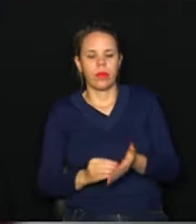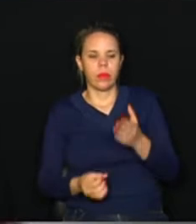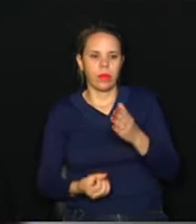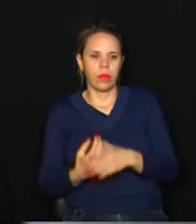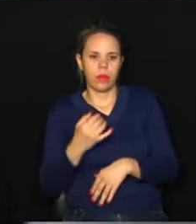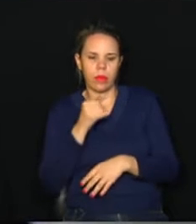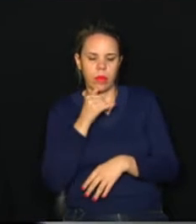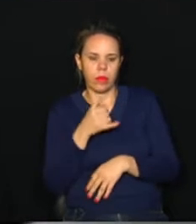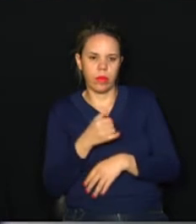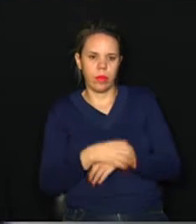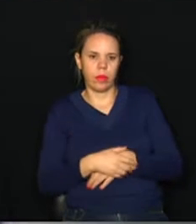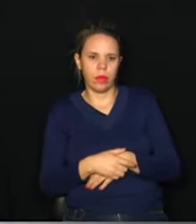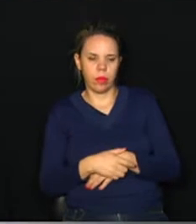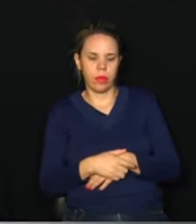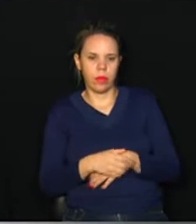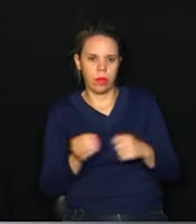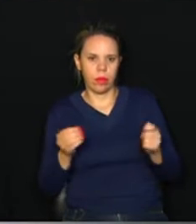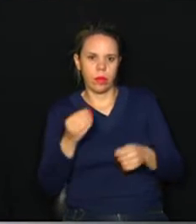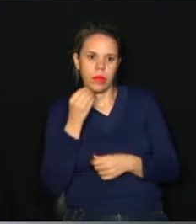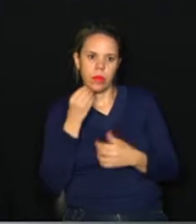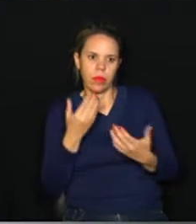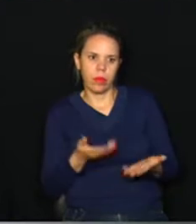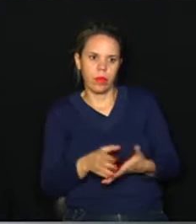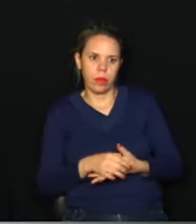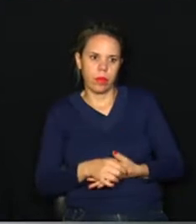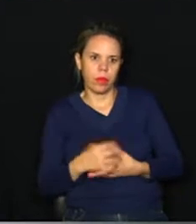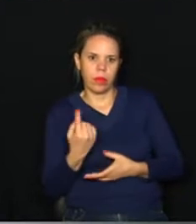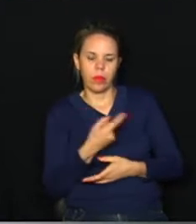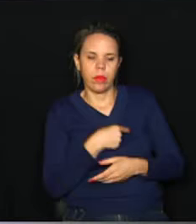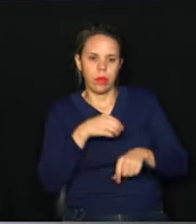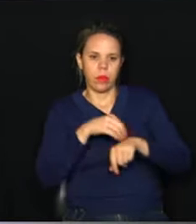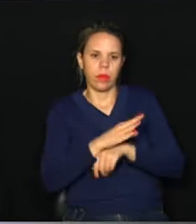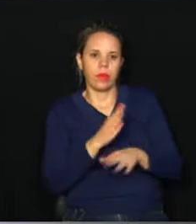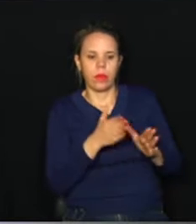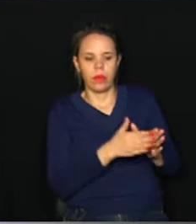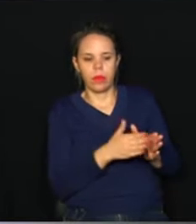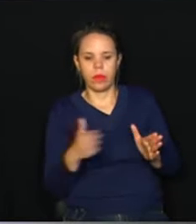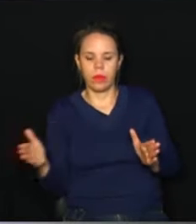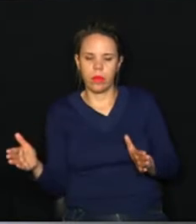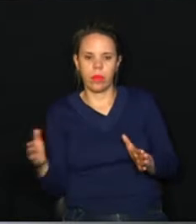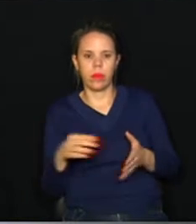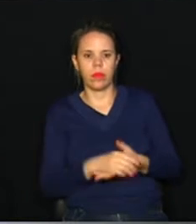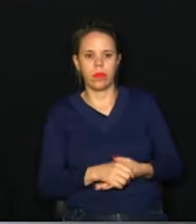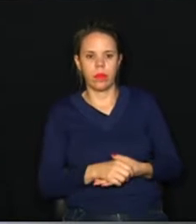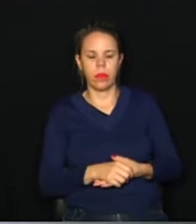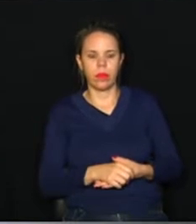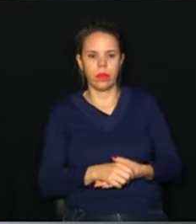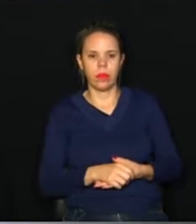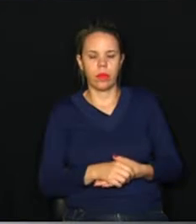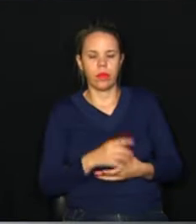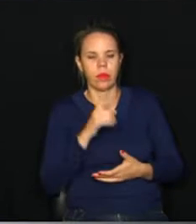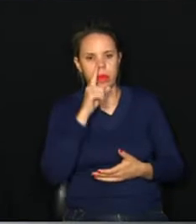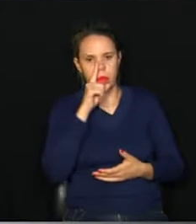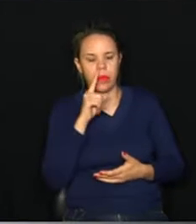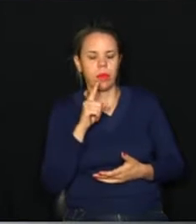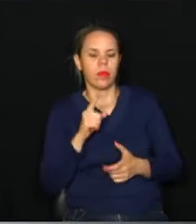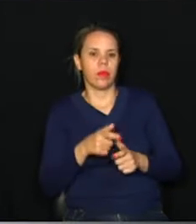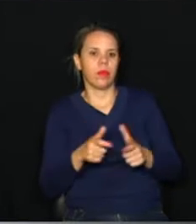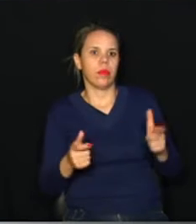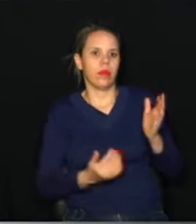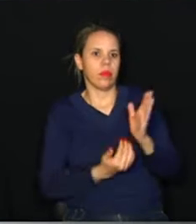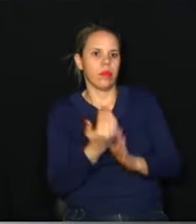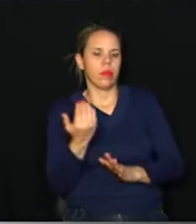criou uma possibilidade da gente passar um longo período com um risco exacerbado